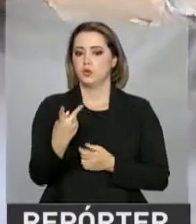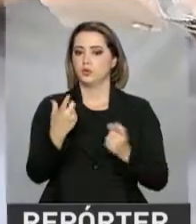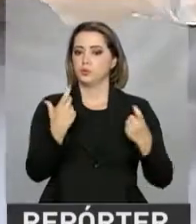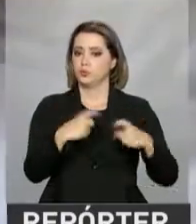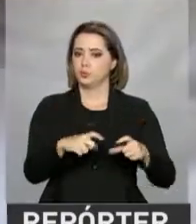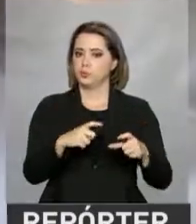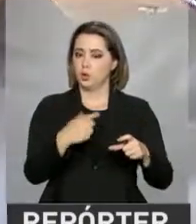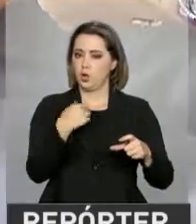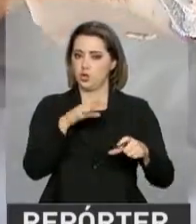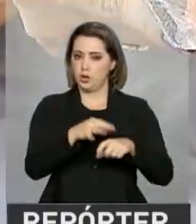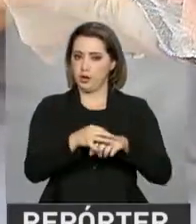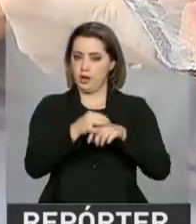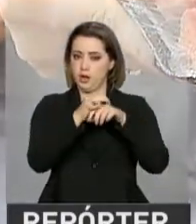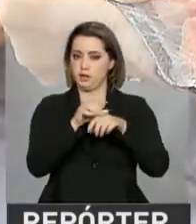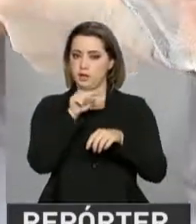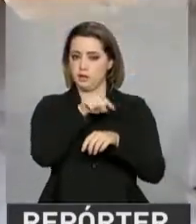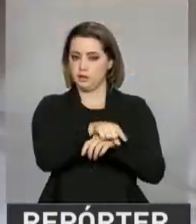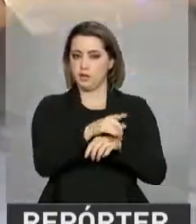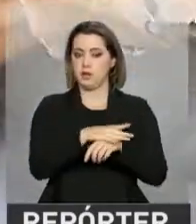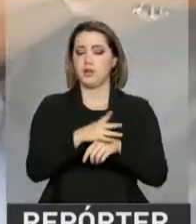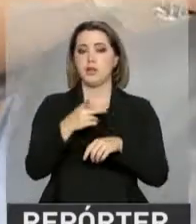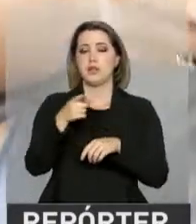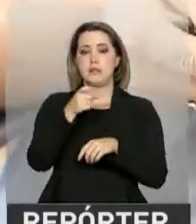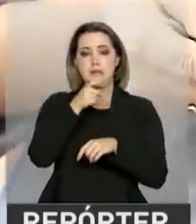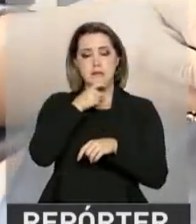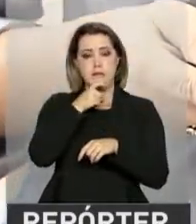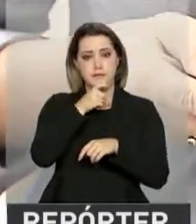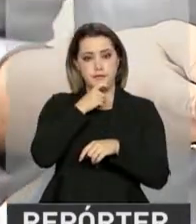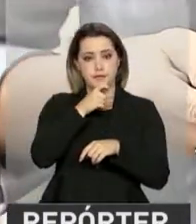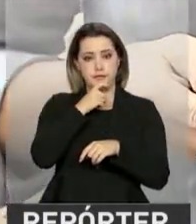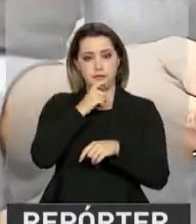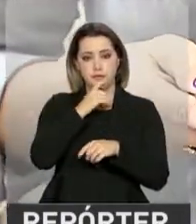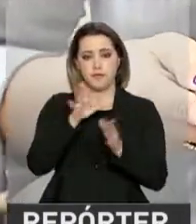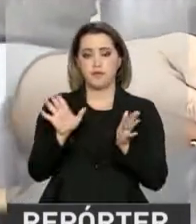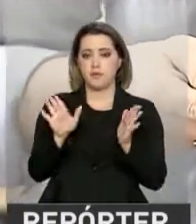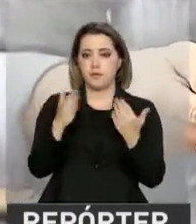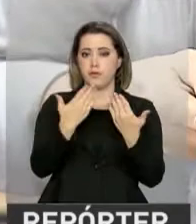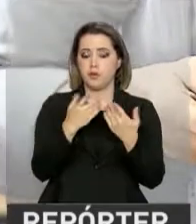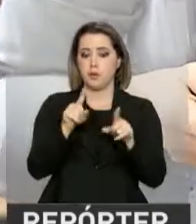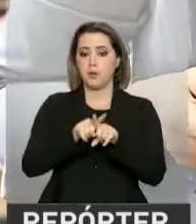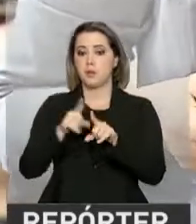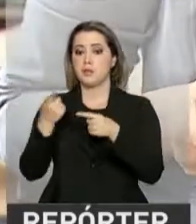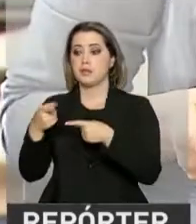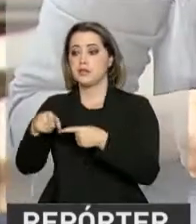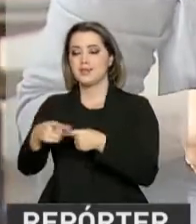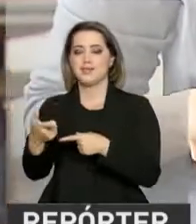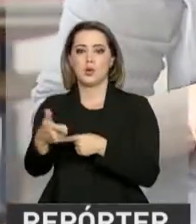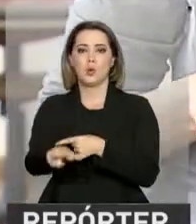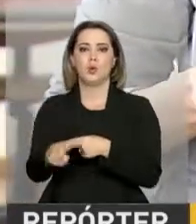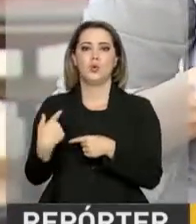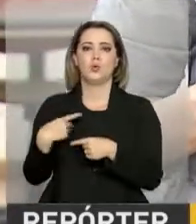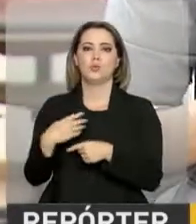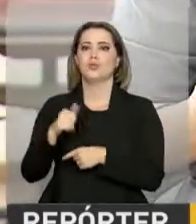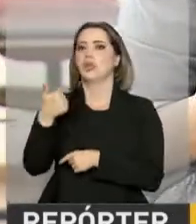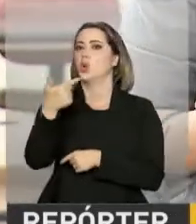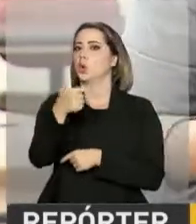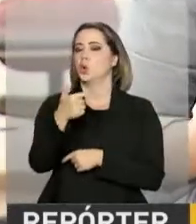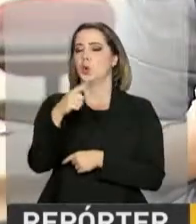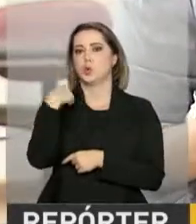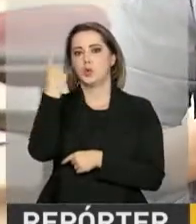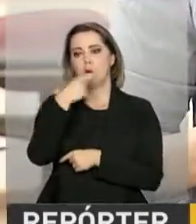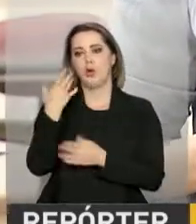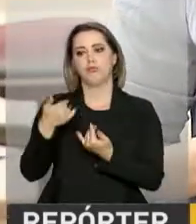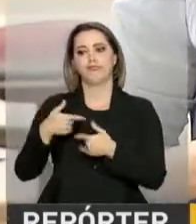mesmo dia. Essa ficou sob refrigeração desde a hora que saiu do supermercado. Já essa outra ficou fora da geladeira por mais de 12